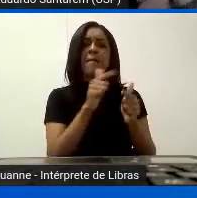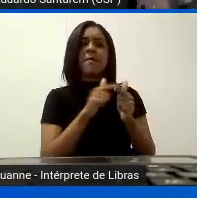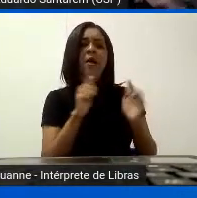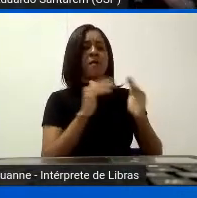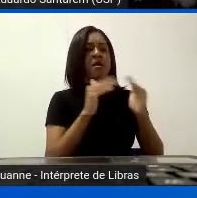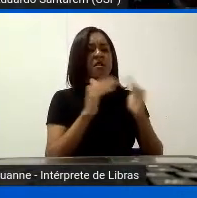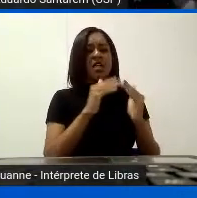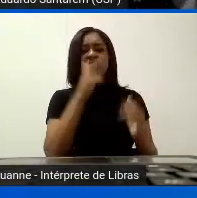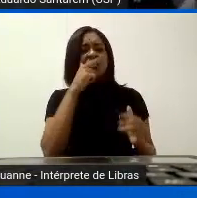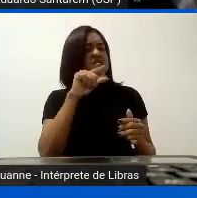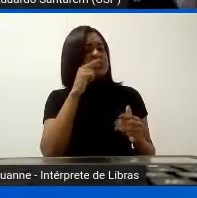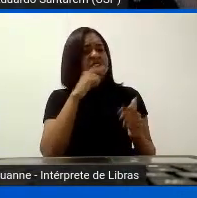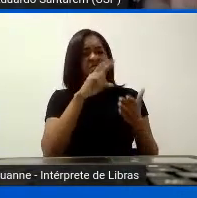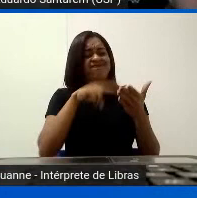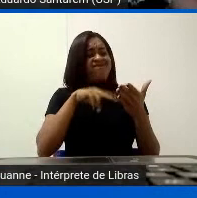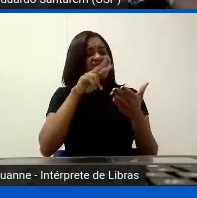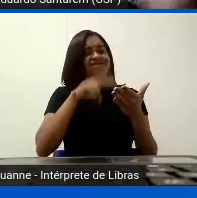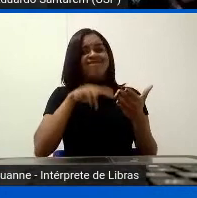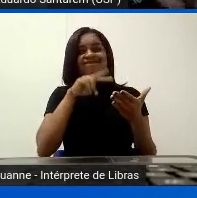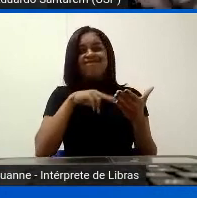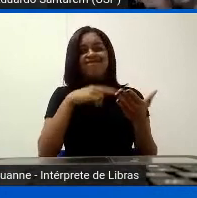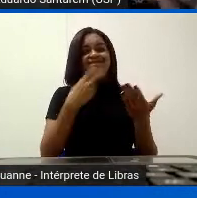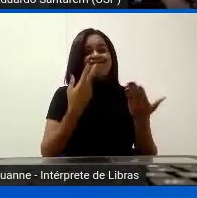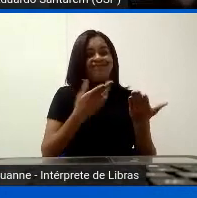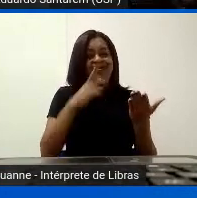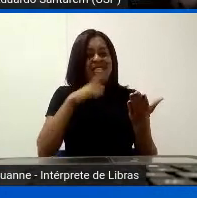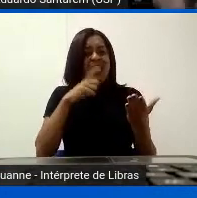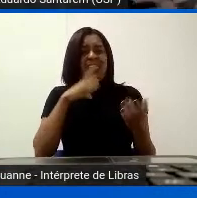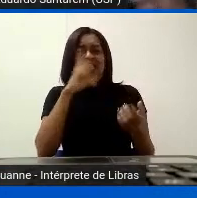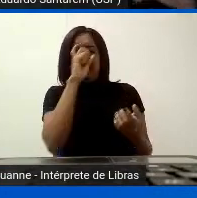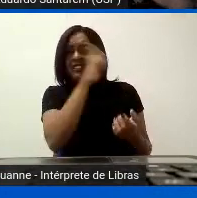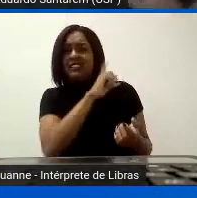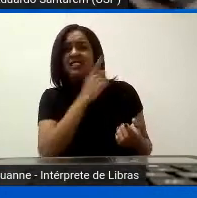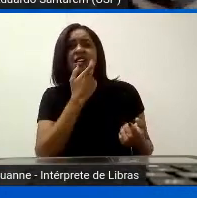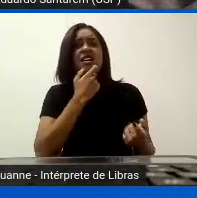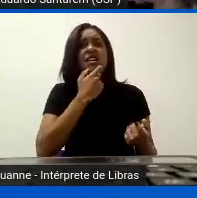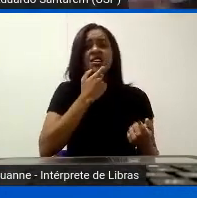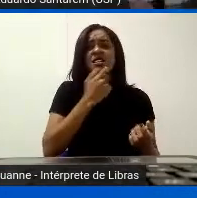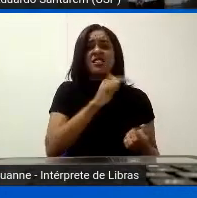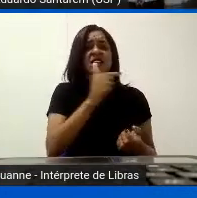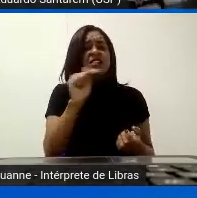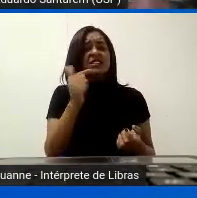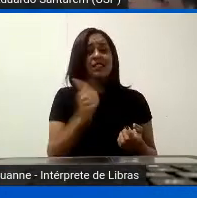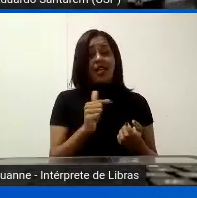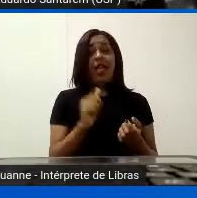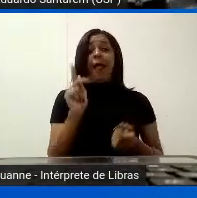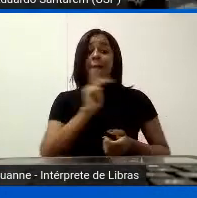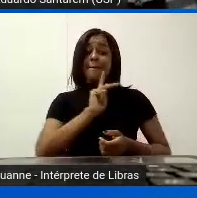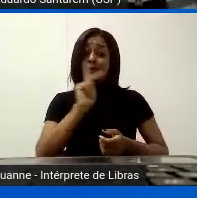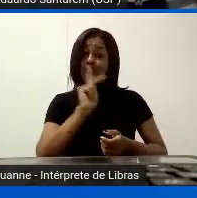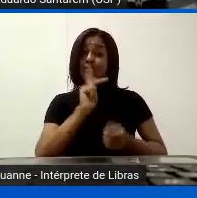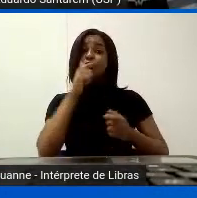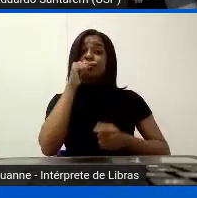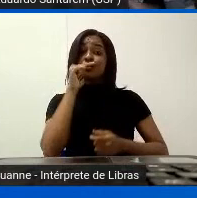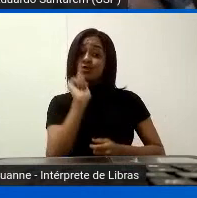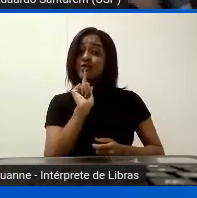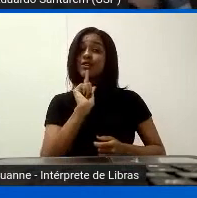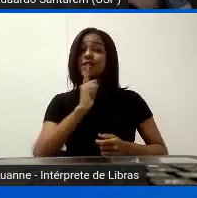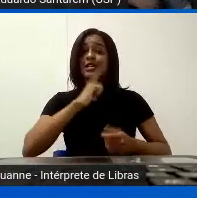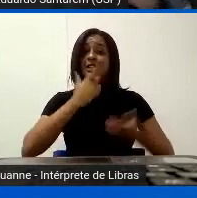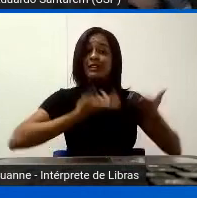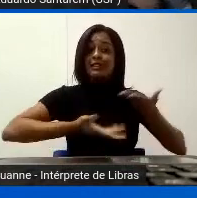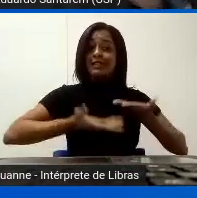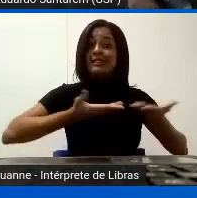ler ela consegue ler ela ela tem dificuldade com o inglês não tem dificuldade com o inglês Então a professora consiga ter uma uma um tratamento personalizado